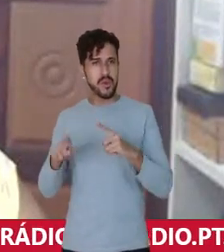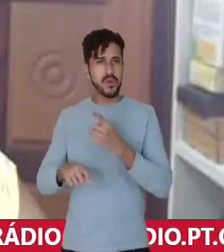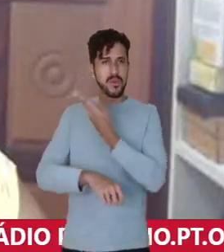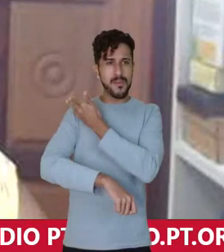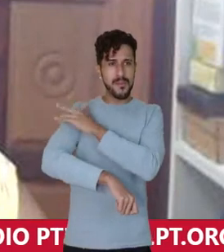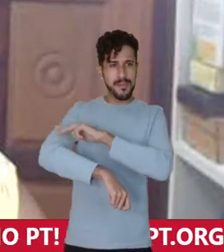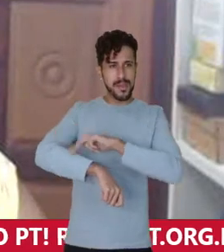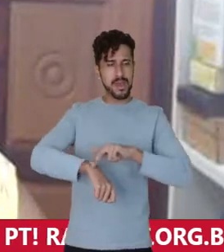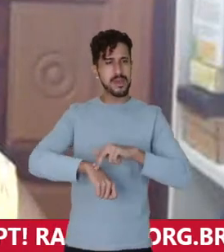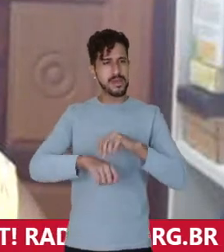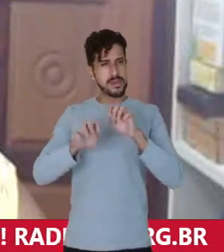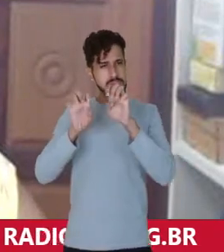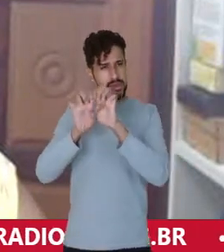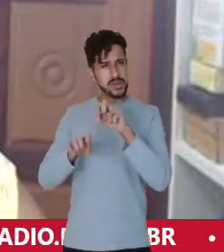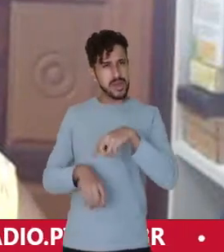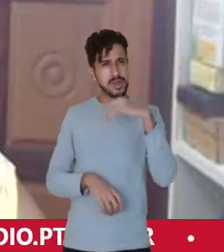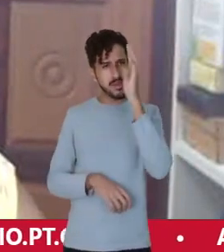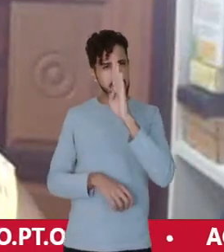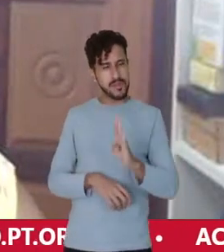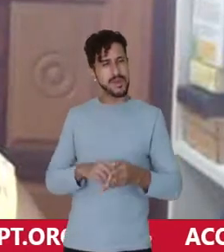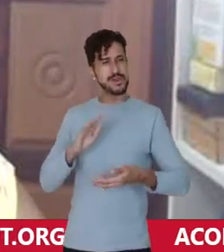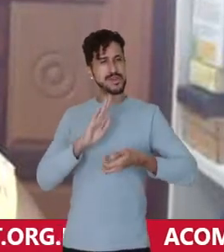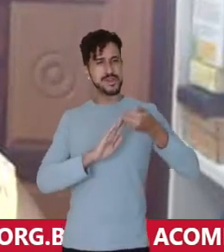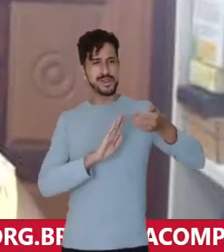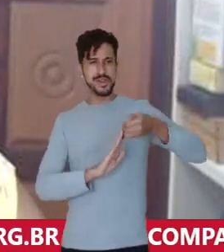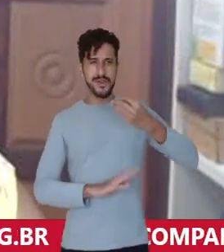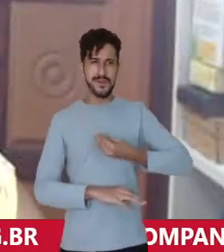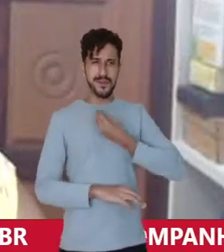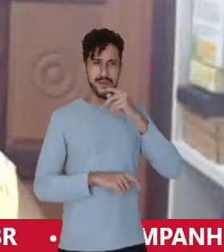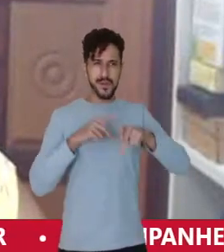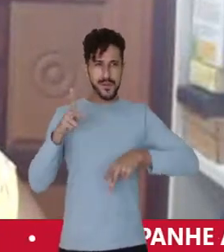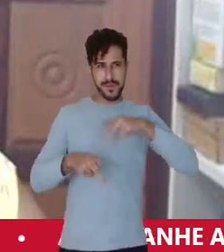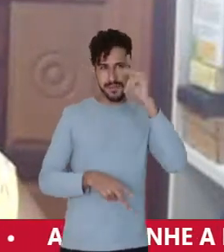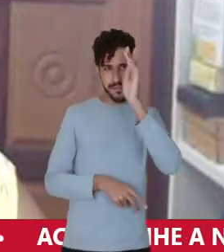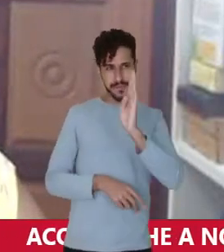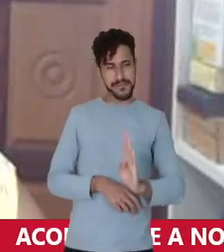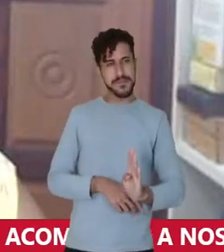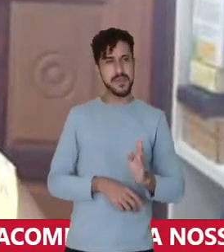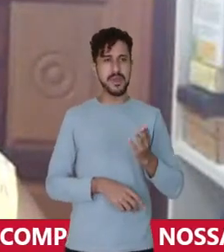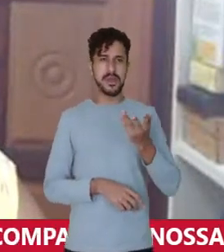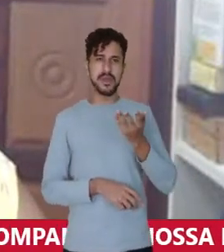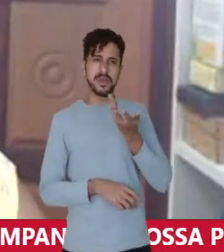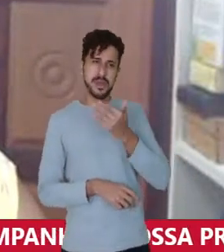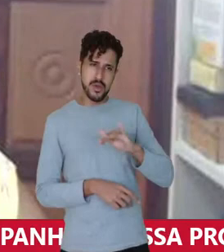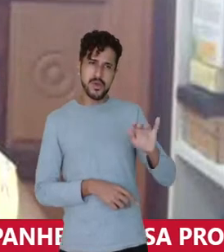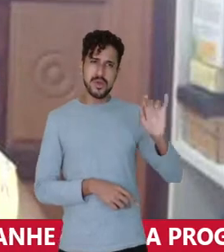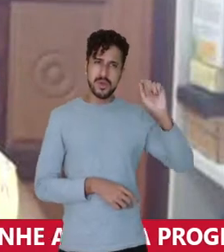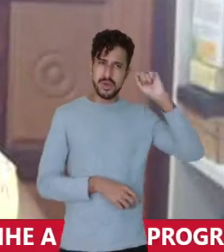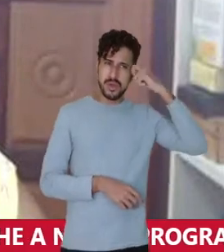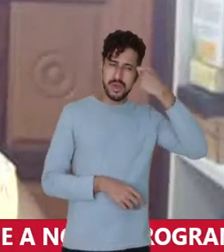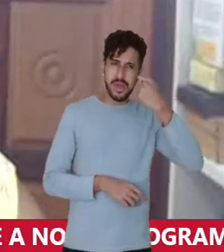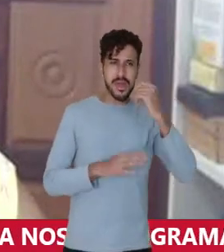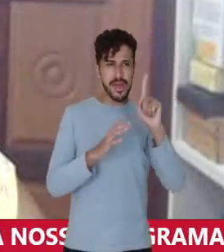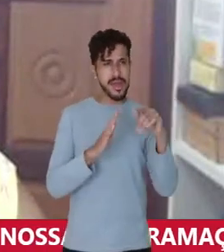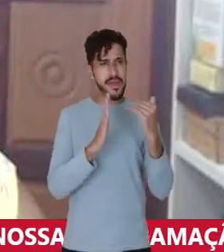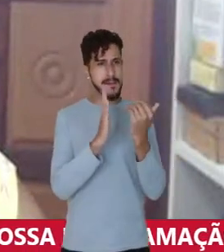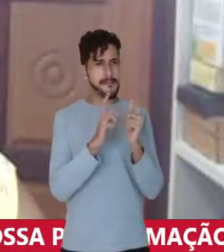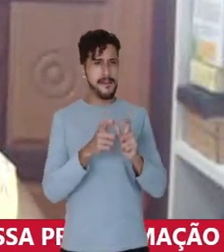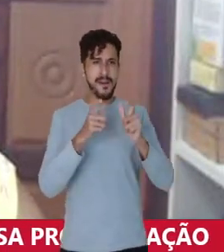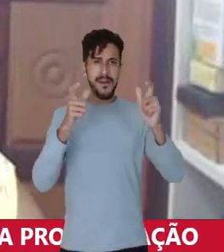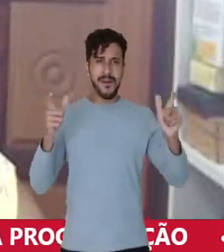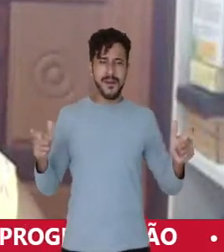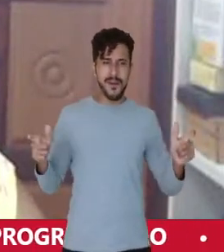Brasil permanece tirando a vida da população negra brasileira. Meninos negros foram a maioria